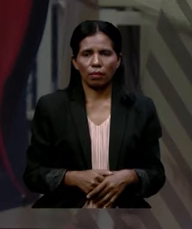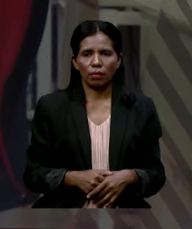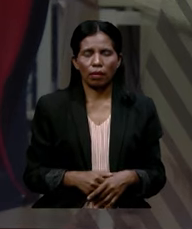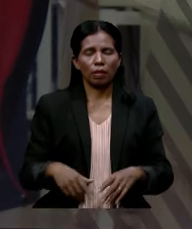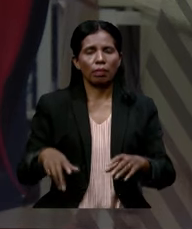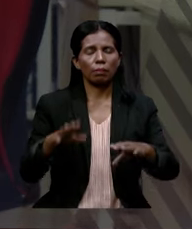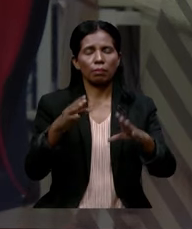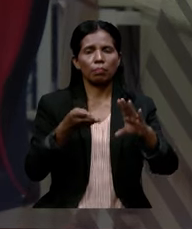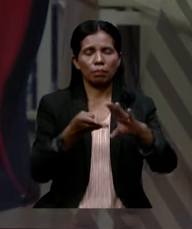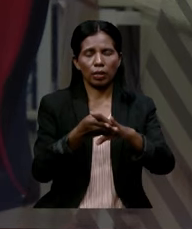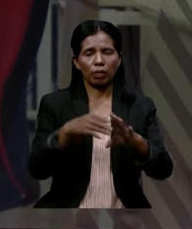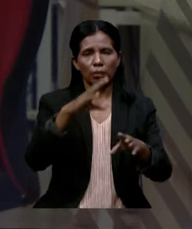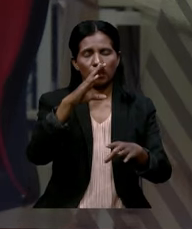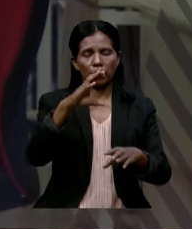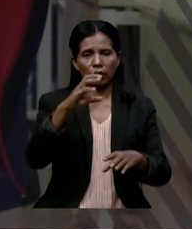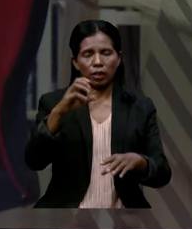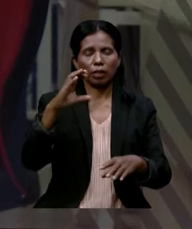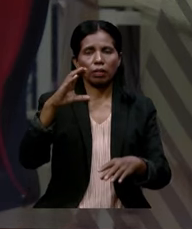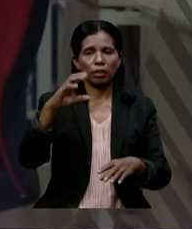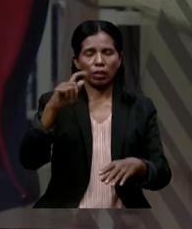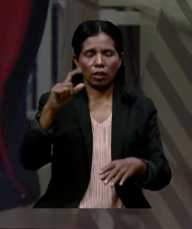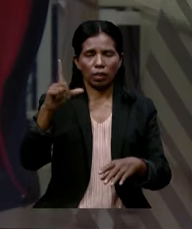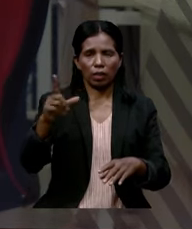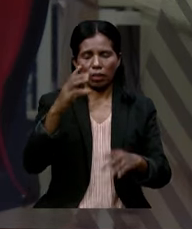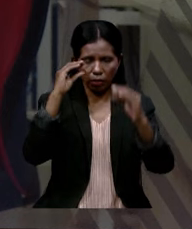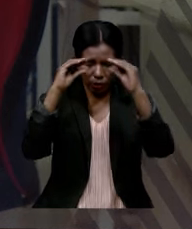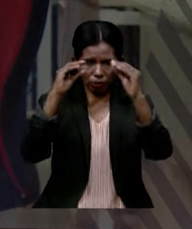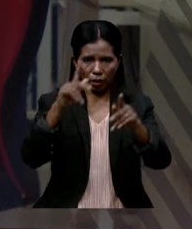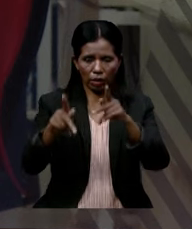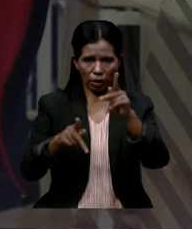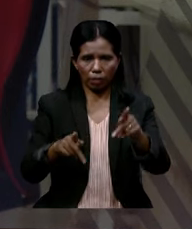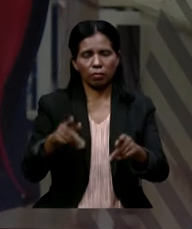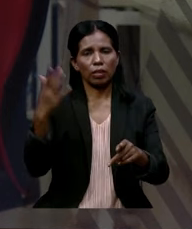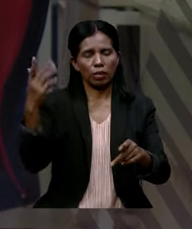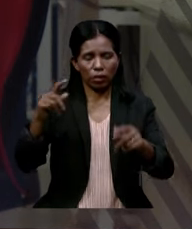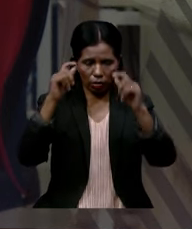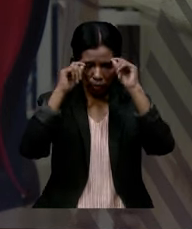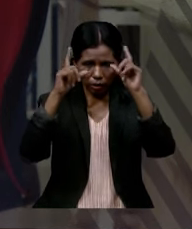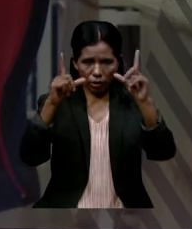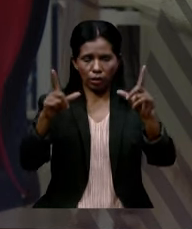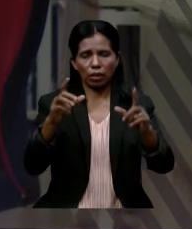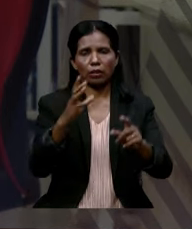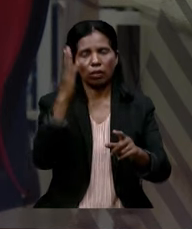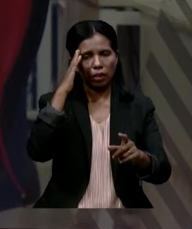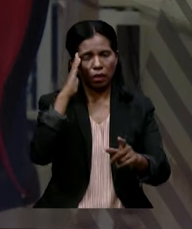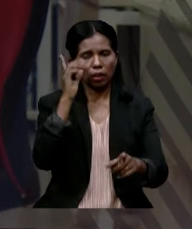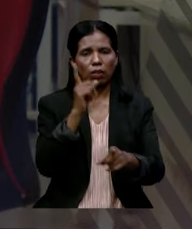Banco Central Serral Acompanha Educativa para a Comunidade e a Território onde conhece de dia moeda Timor-Leste.